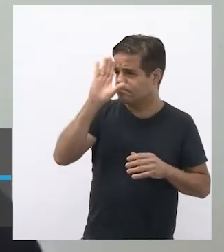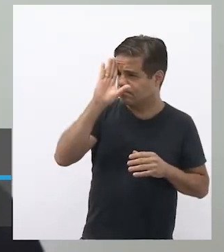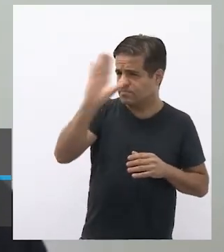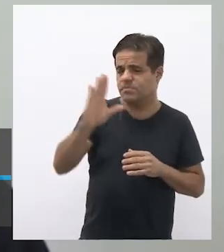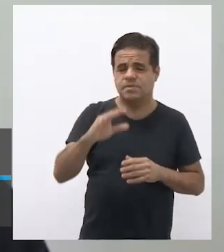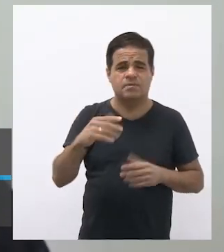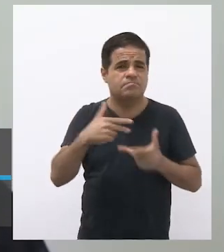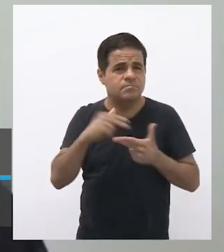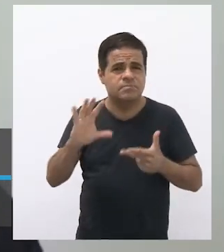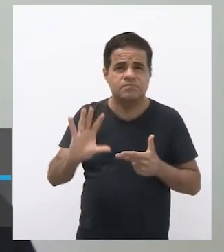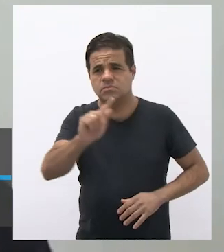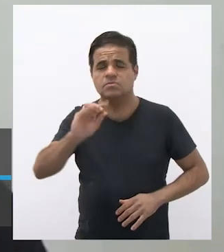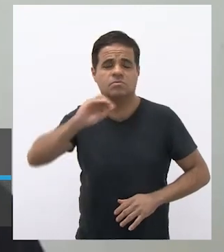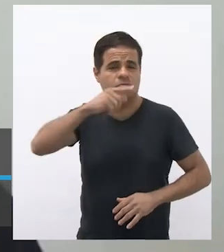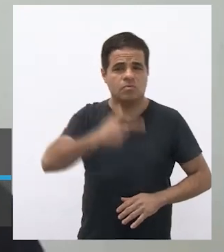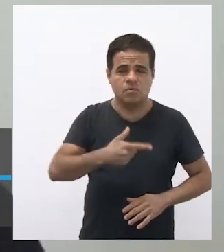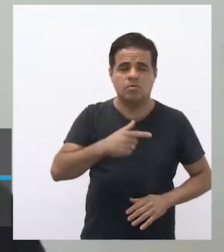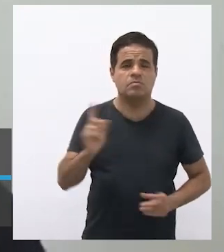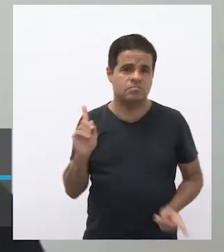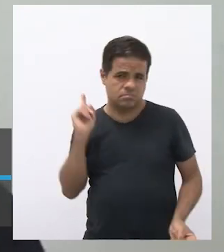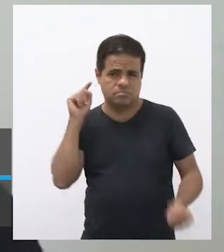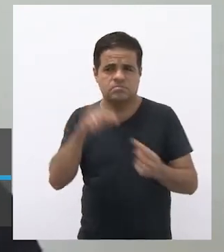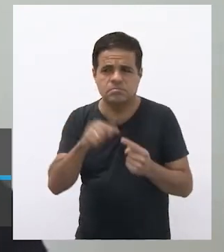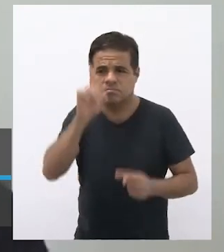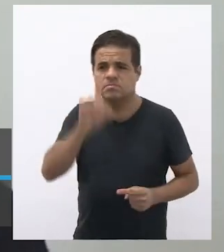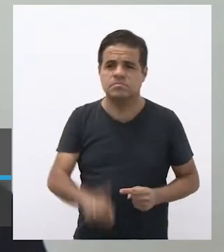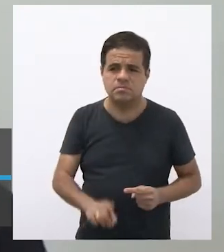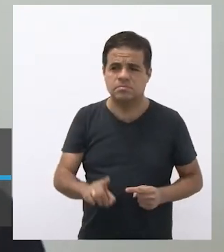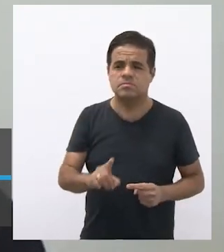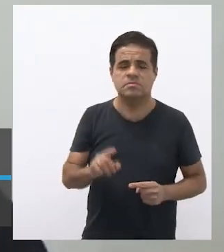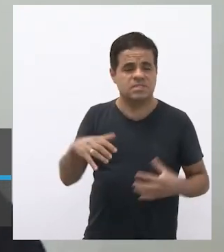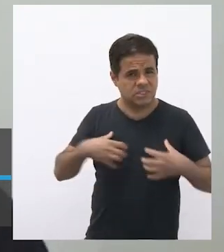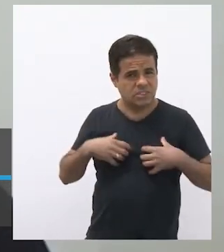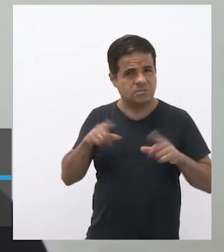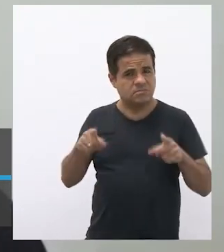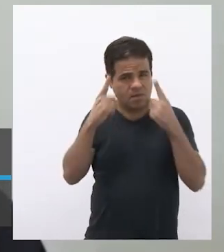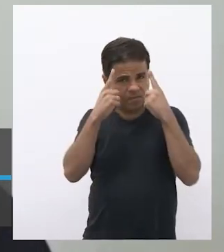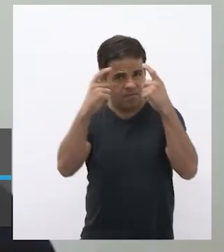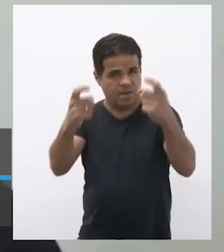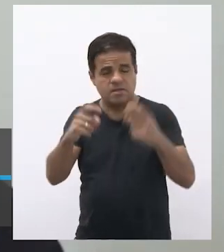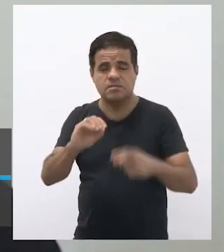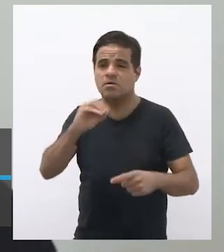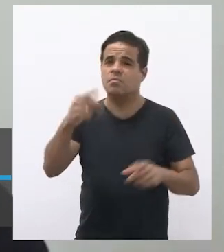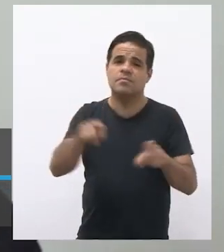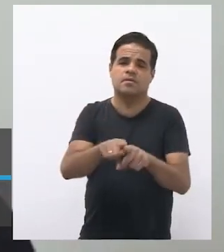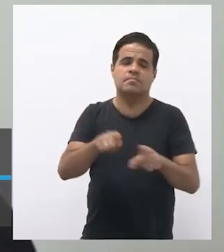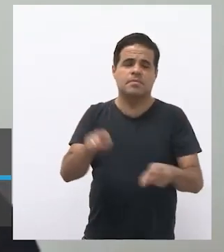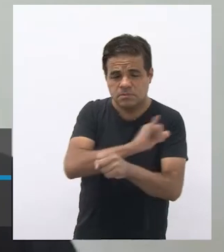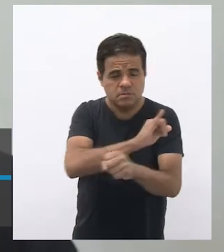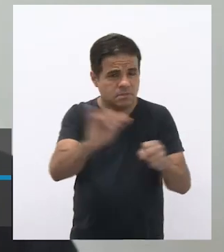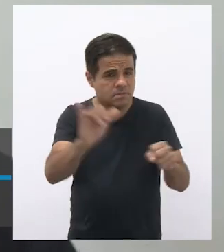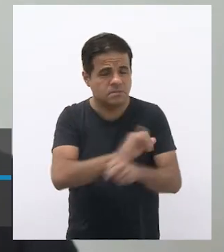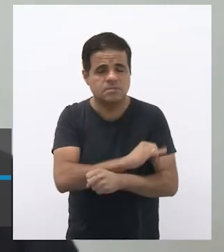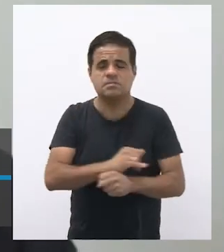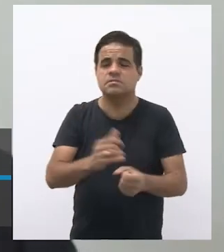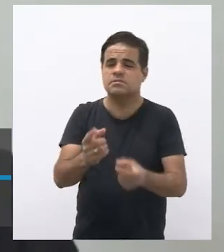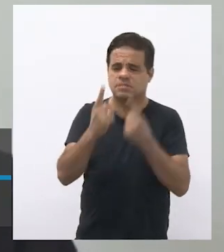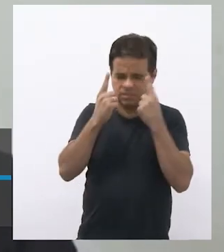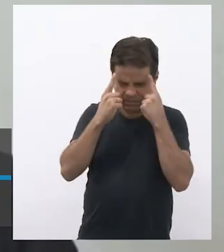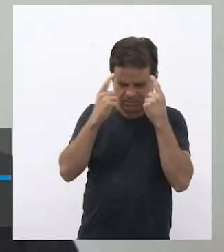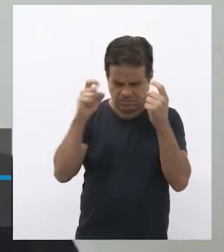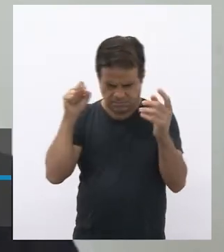que são considerados mínimos. Então, esses tratados, eles prevêem, por exemplo, um conjunto de direitos materiais das mulheres, como direito à vida,